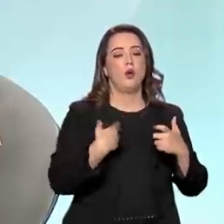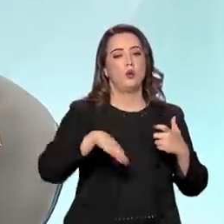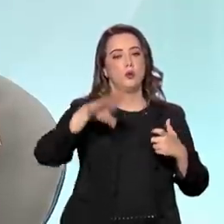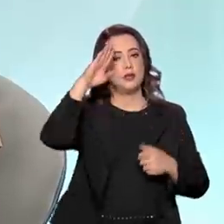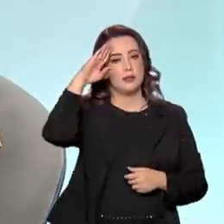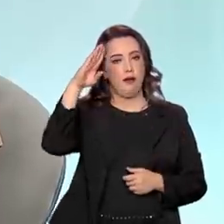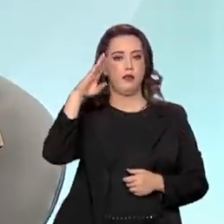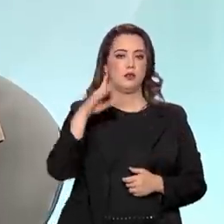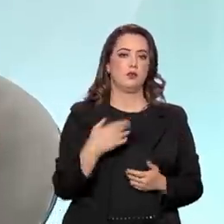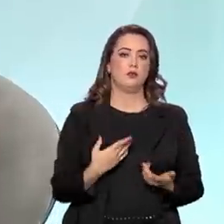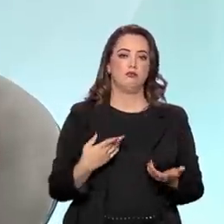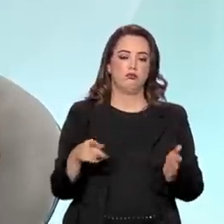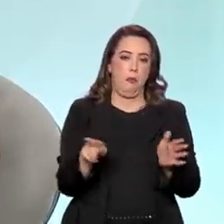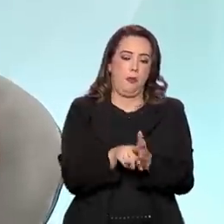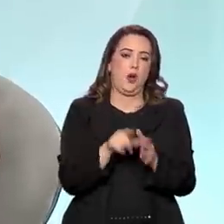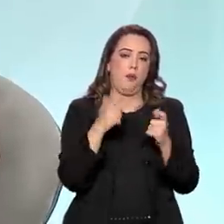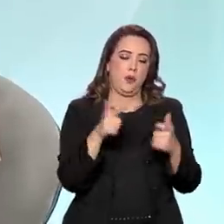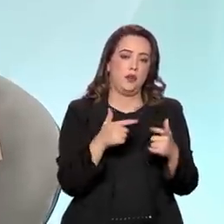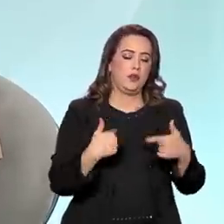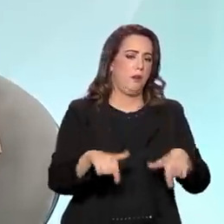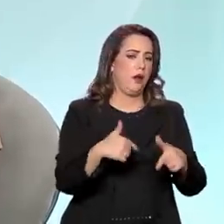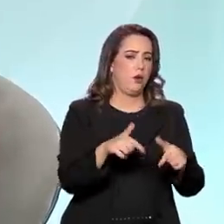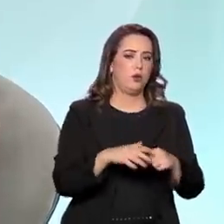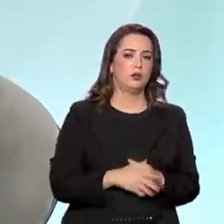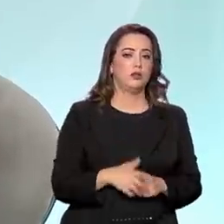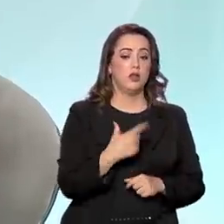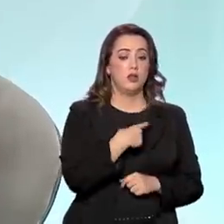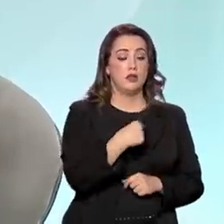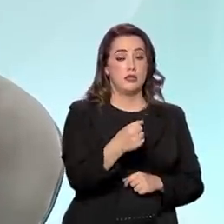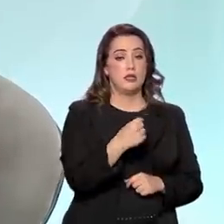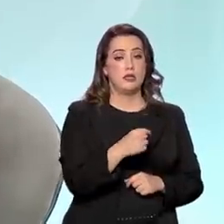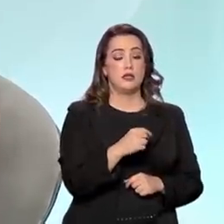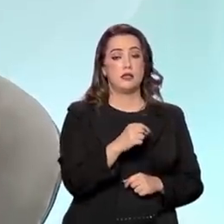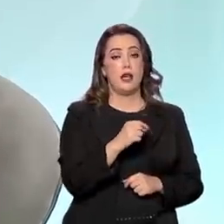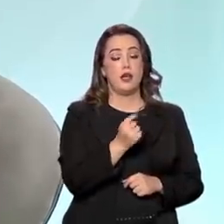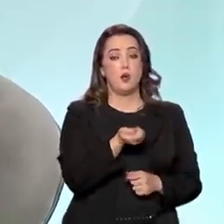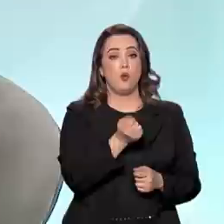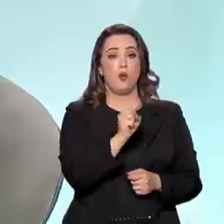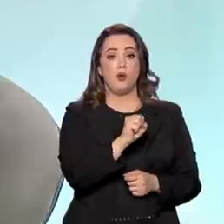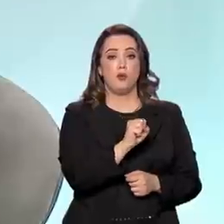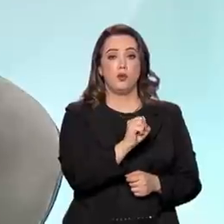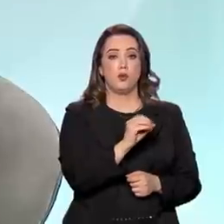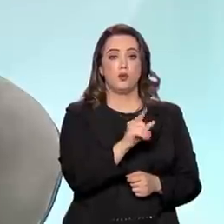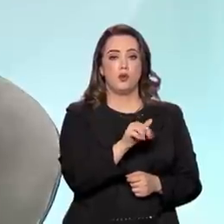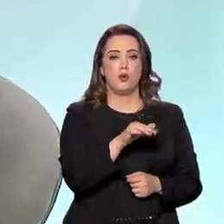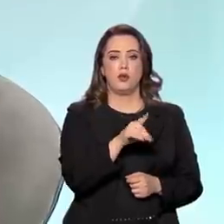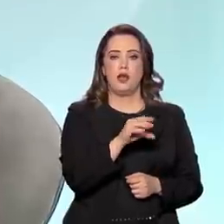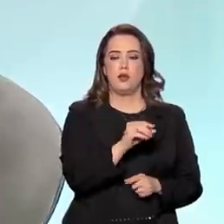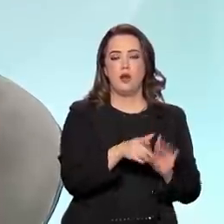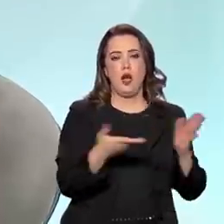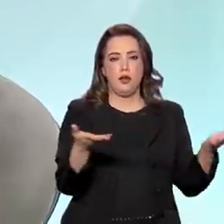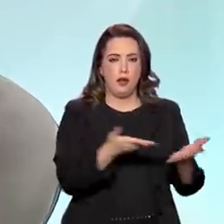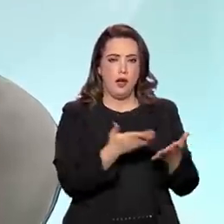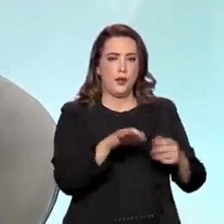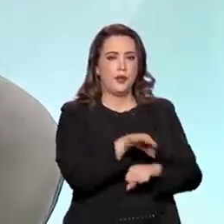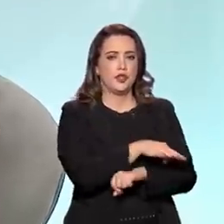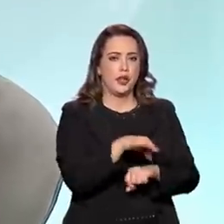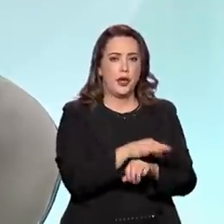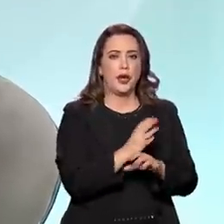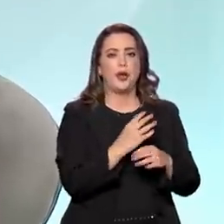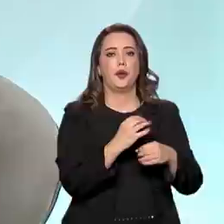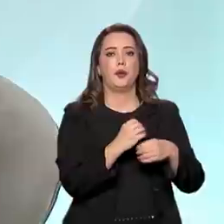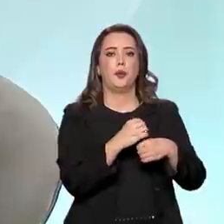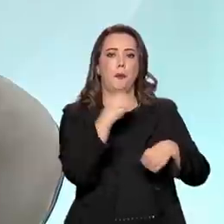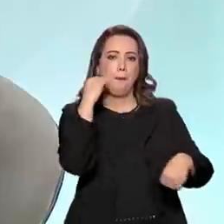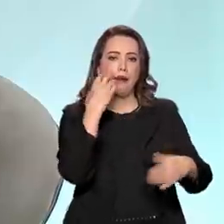os dados e não ele saiu como soldado Mas agora ele terminou ele é cidade agora Ele é engenheiro é médico